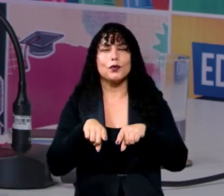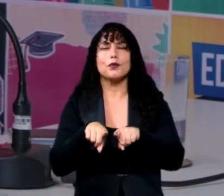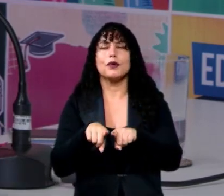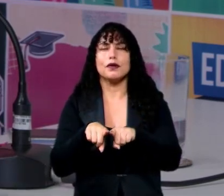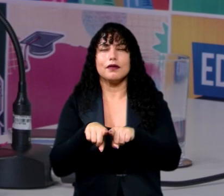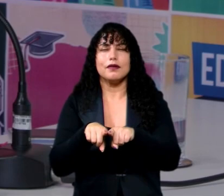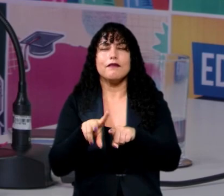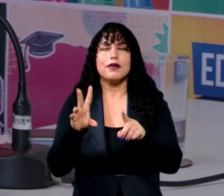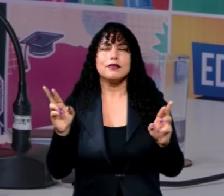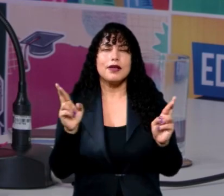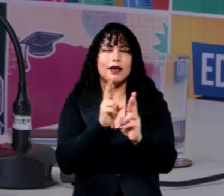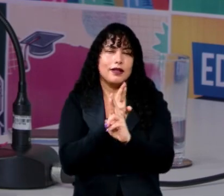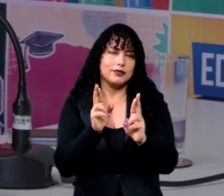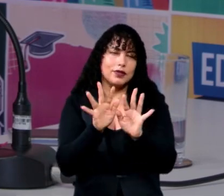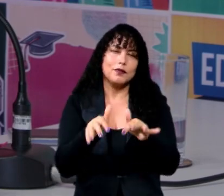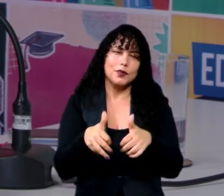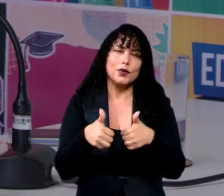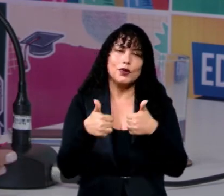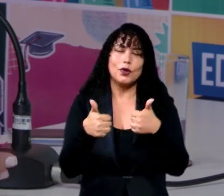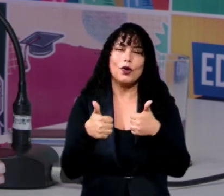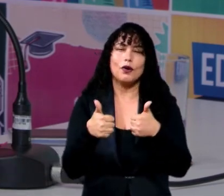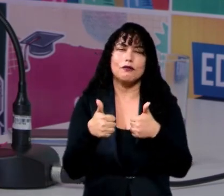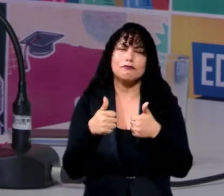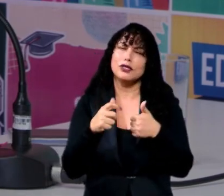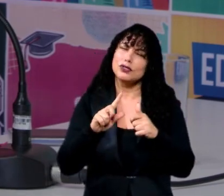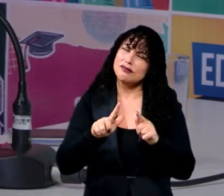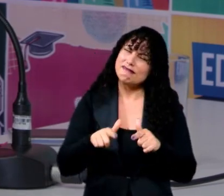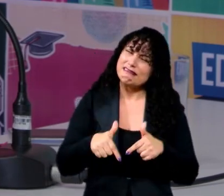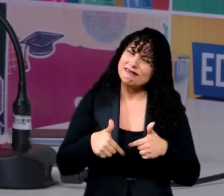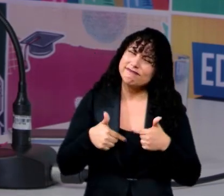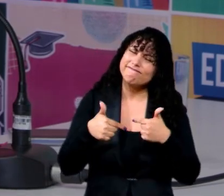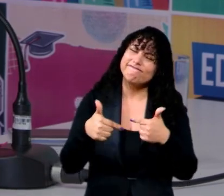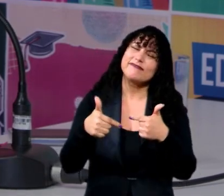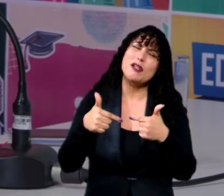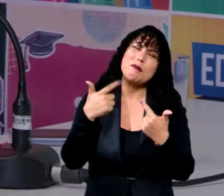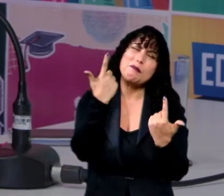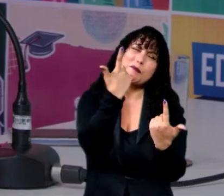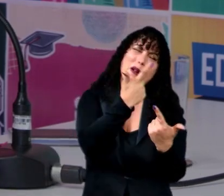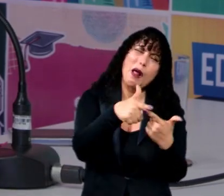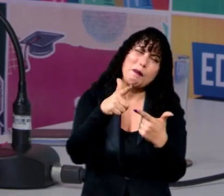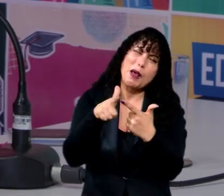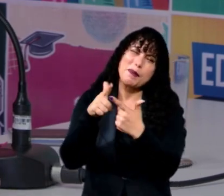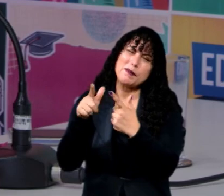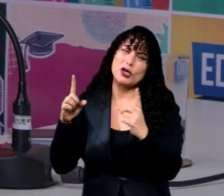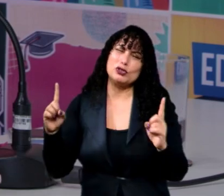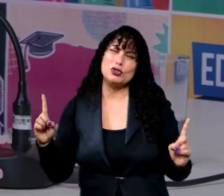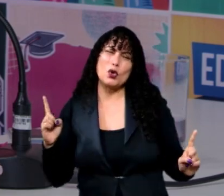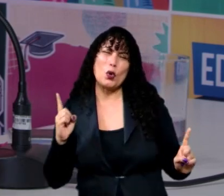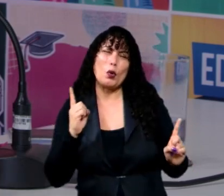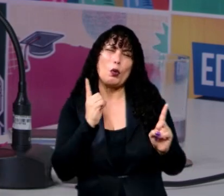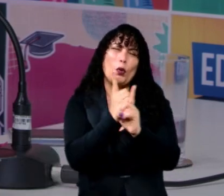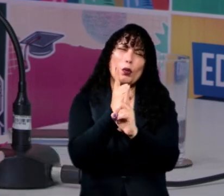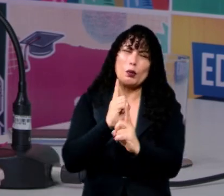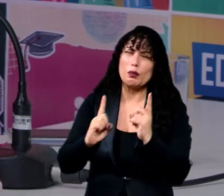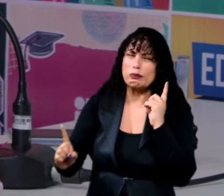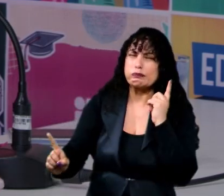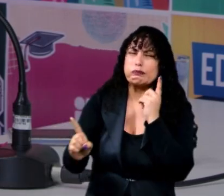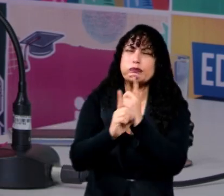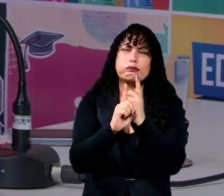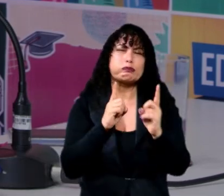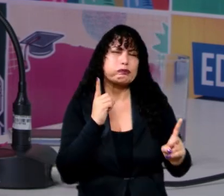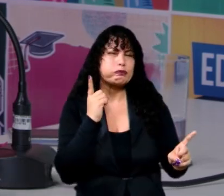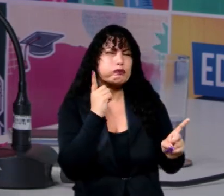automaticamente vai se relacionar melhor. Mas a gente enfrenta um turbilhão de encontros ao longo do dia, em todos